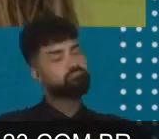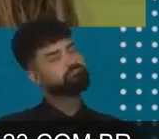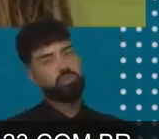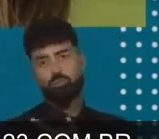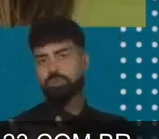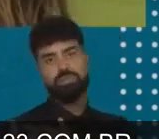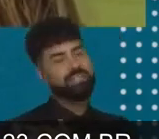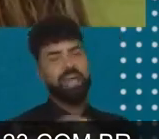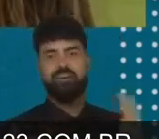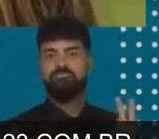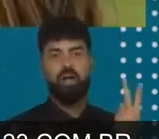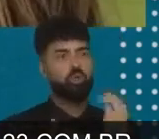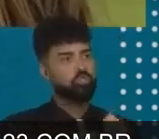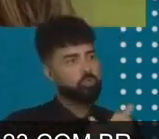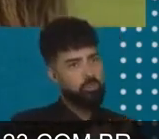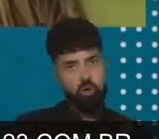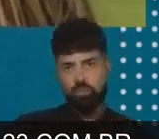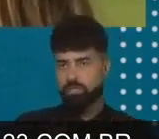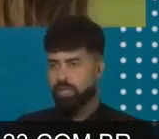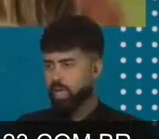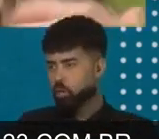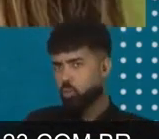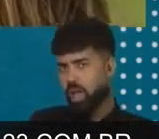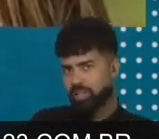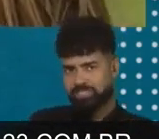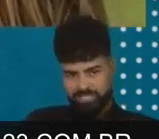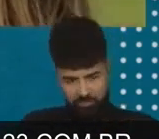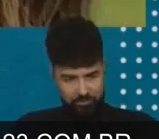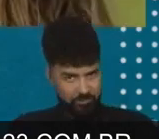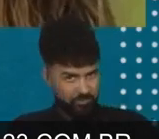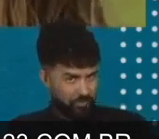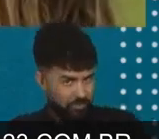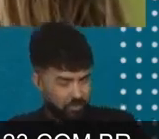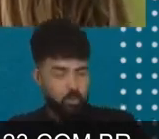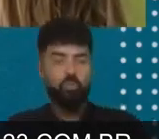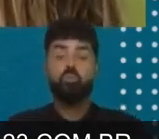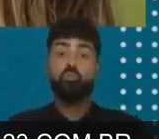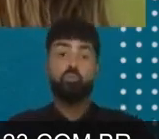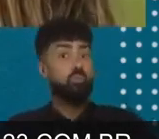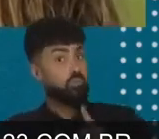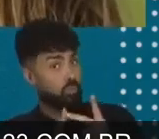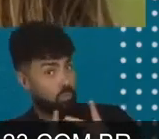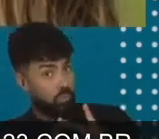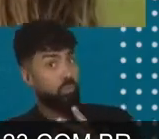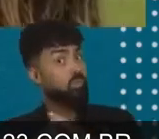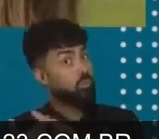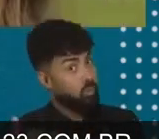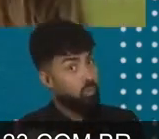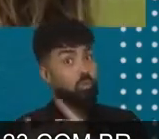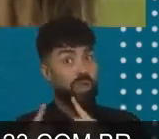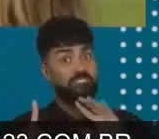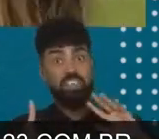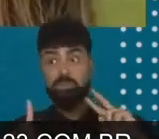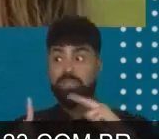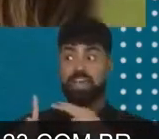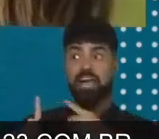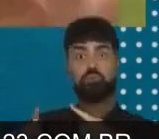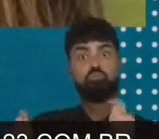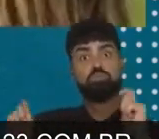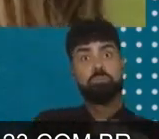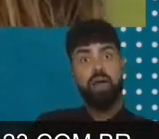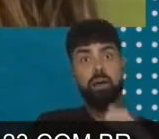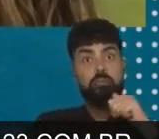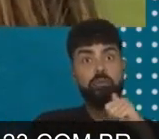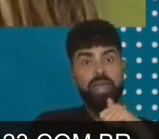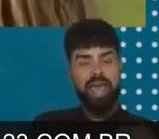todos os valores do esporte com a educação. Segundo que a gente tem que dar, nós temos a responsabilidade também de dar visibilidade a mais essa potência da mulher, que